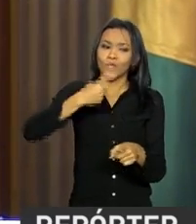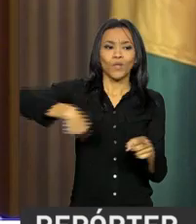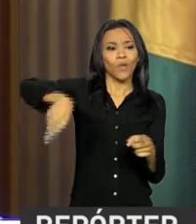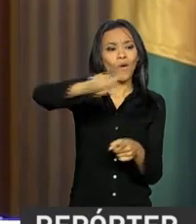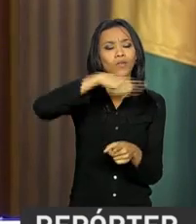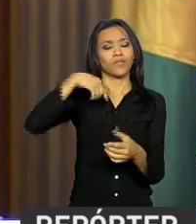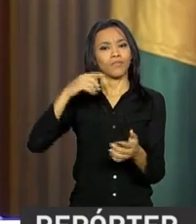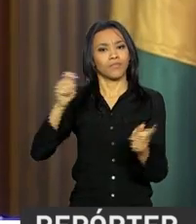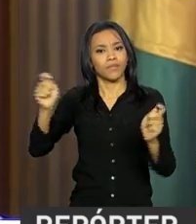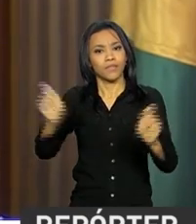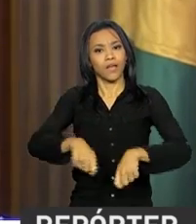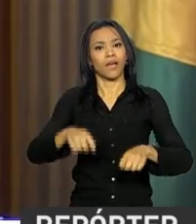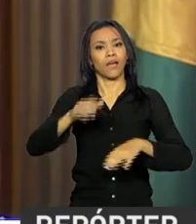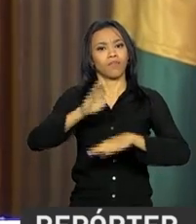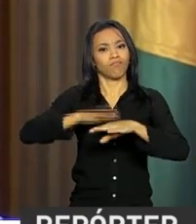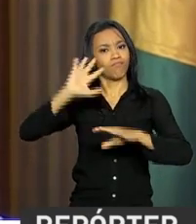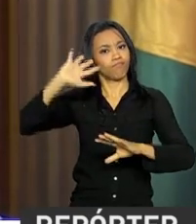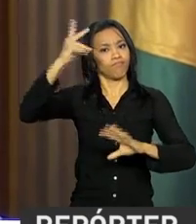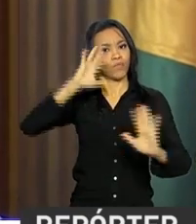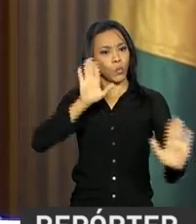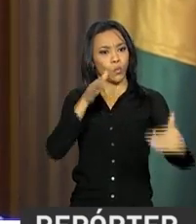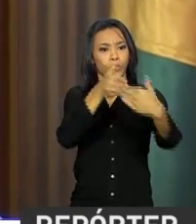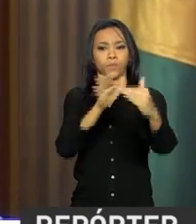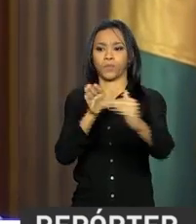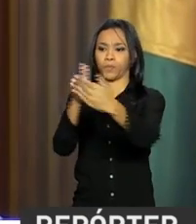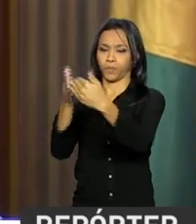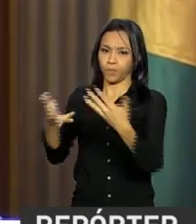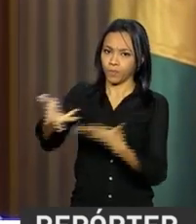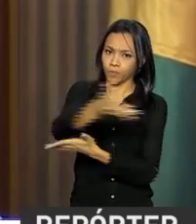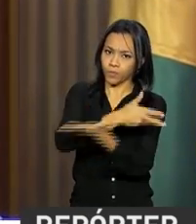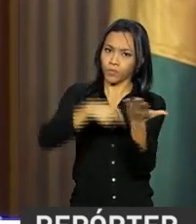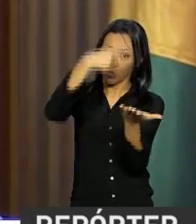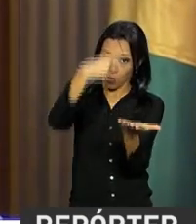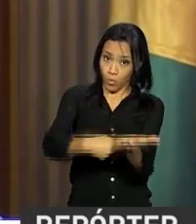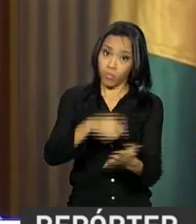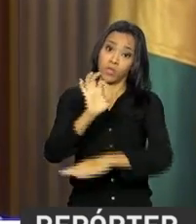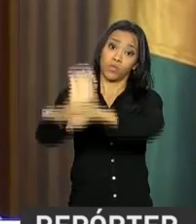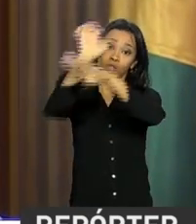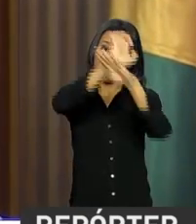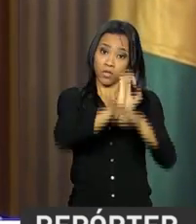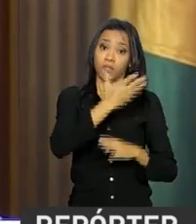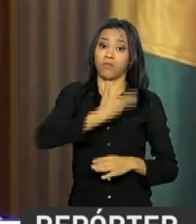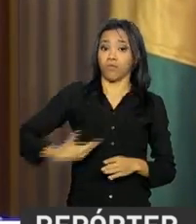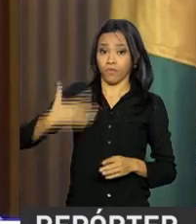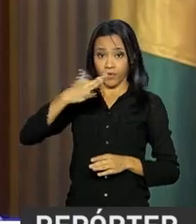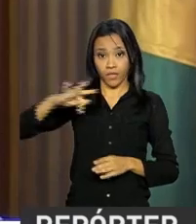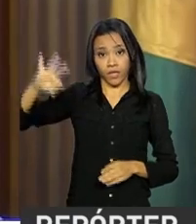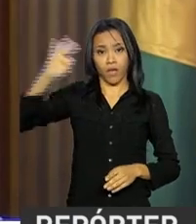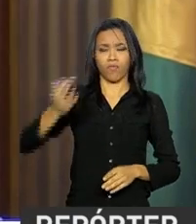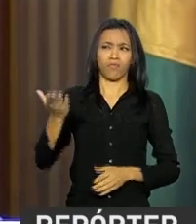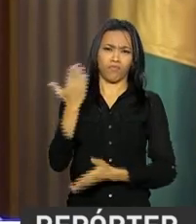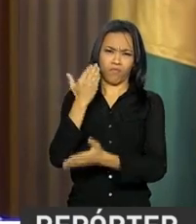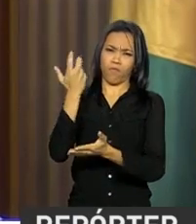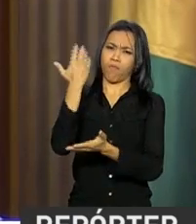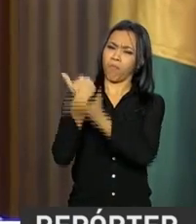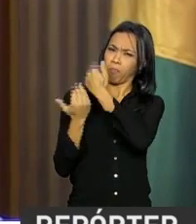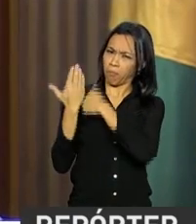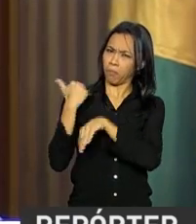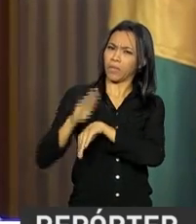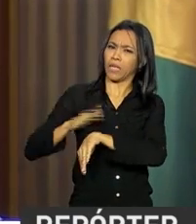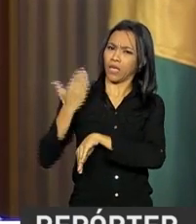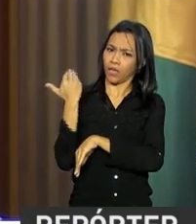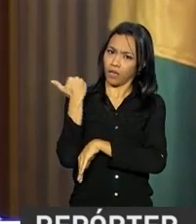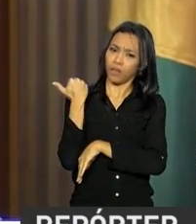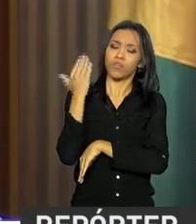podemos chegar a este acordo num conserto federativo volto a dizer que durante muito tempo se